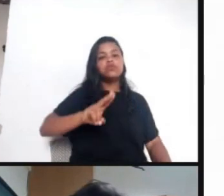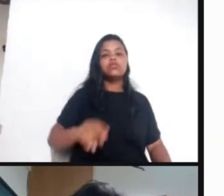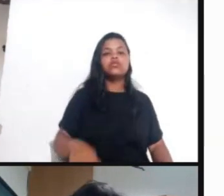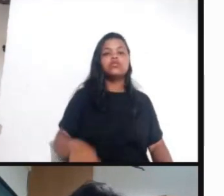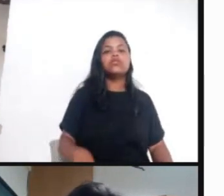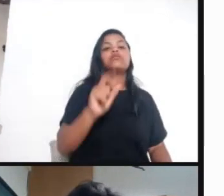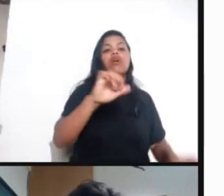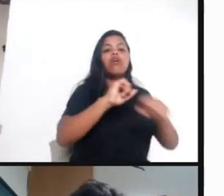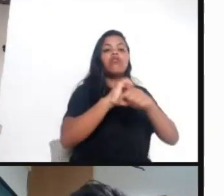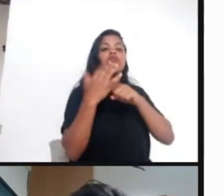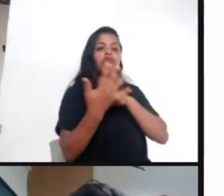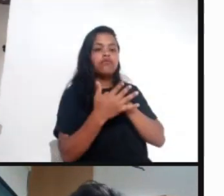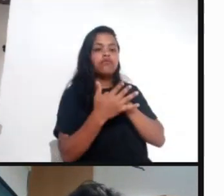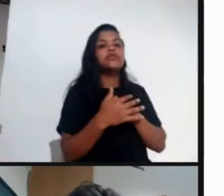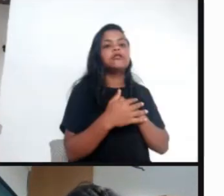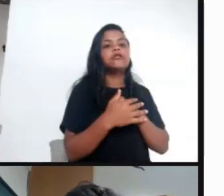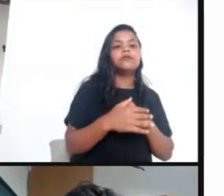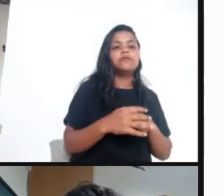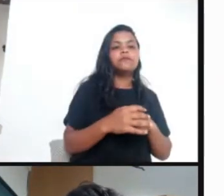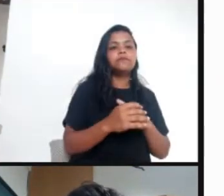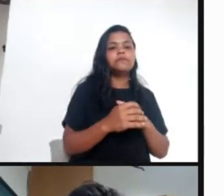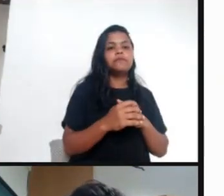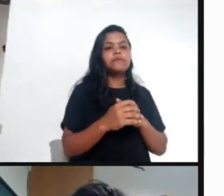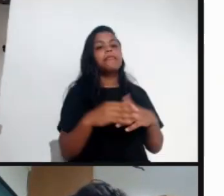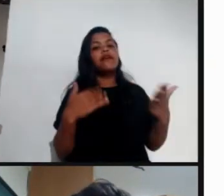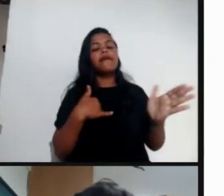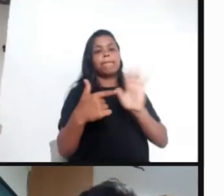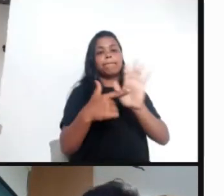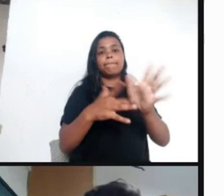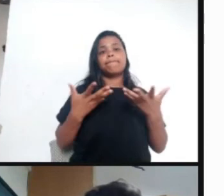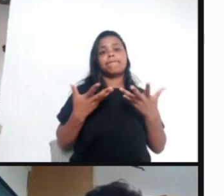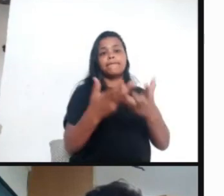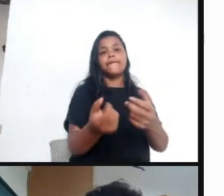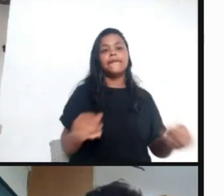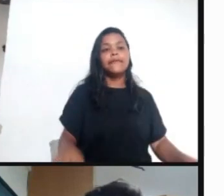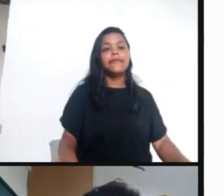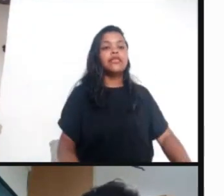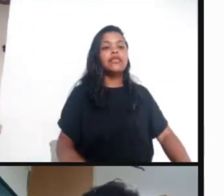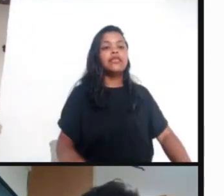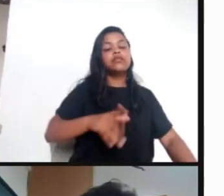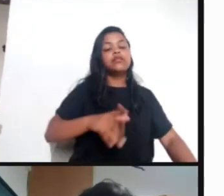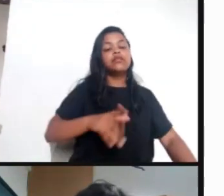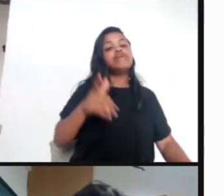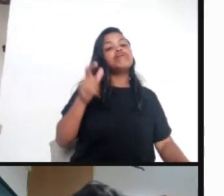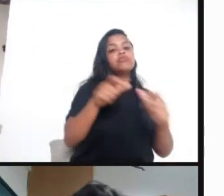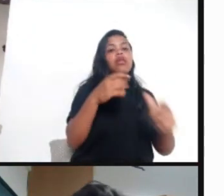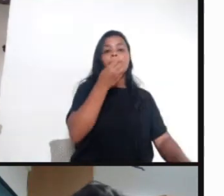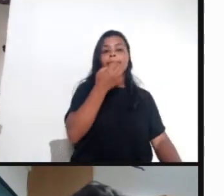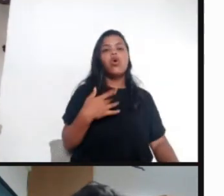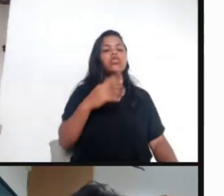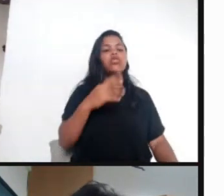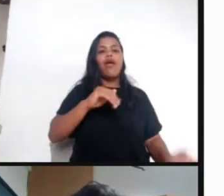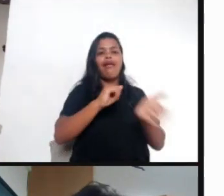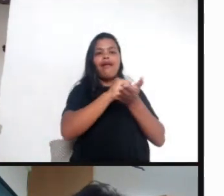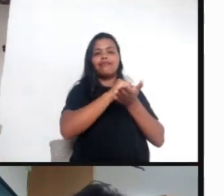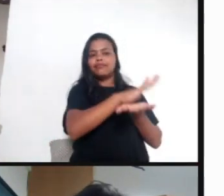não demonstrou nenhuma eficácia nesse sentido. Não é que você possa descartar totalmente a hidroxicloroquina ou a cloroquina, mas